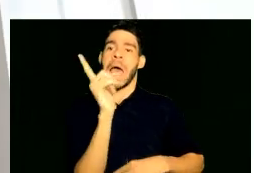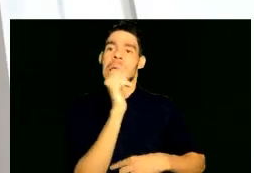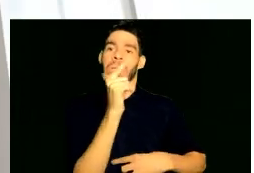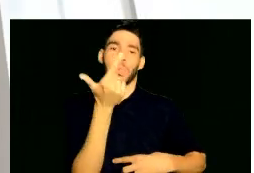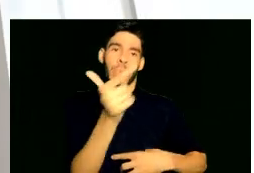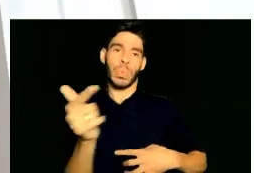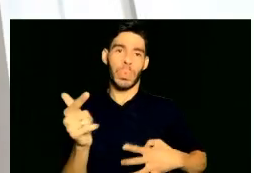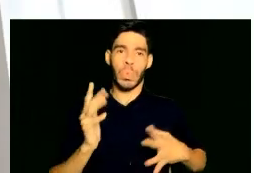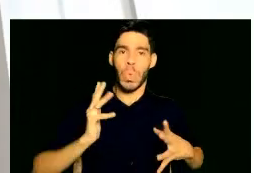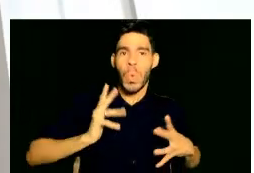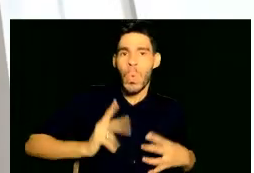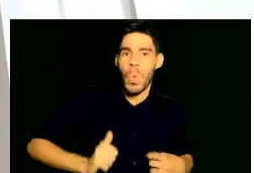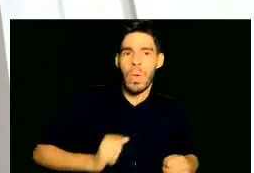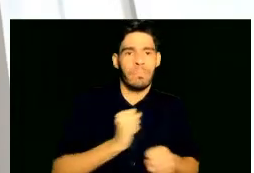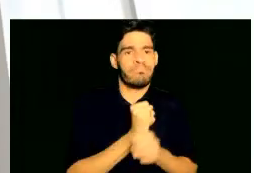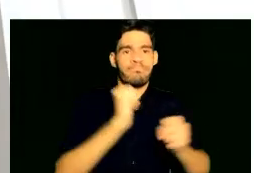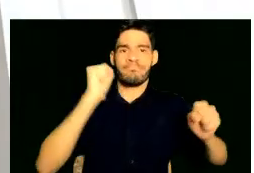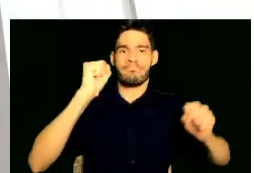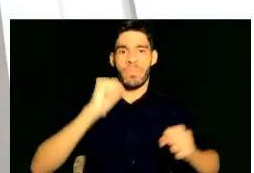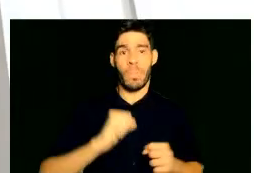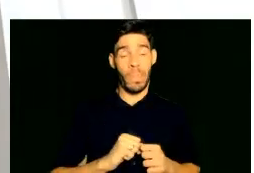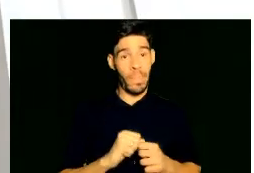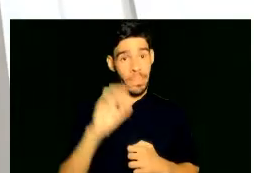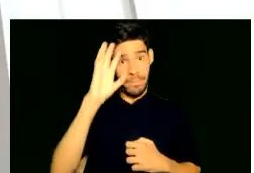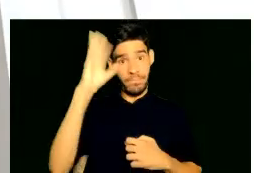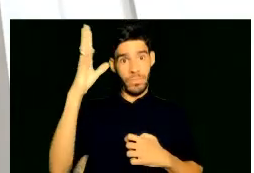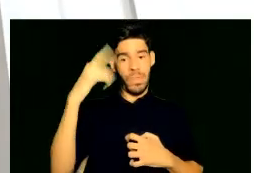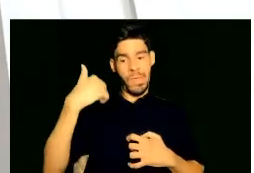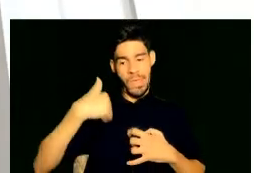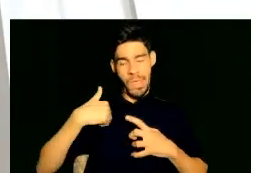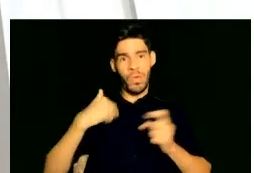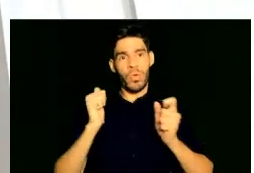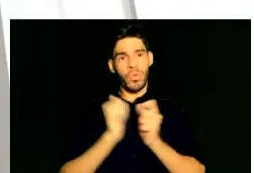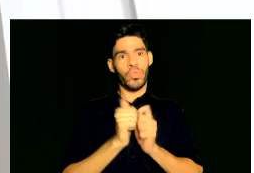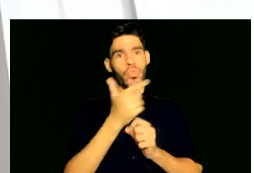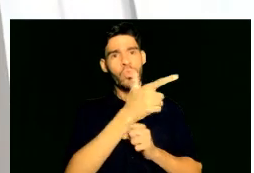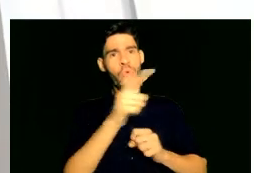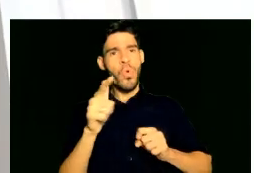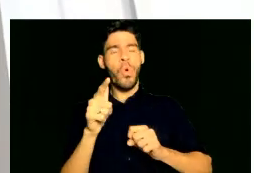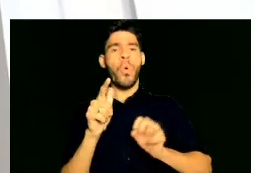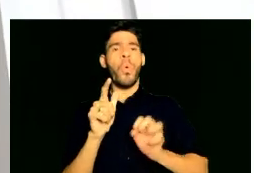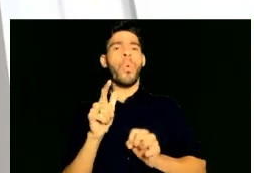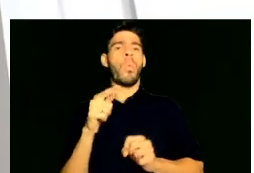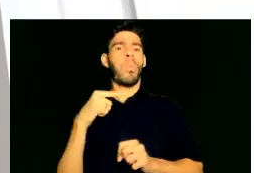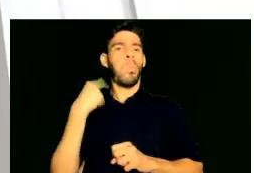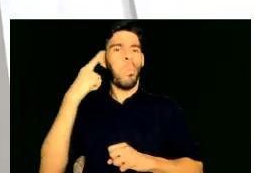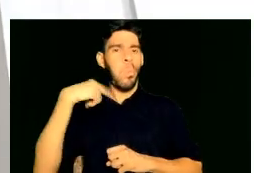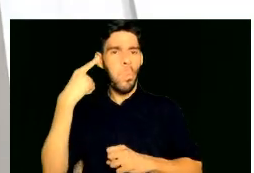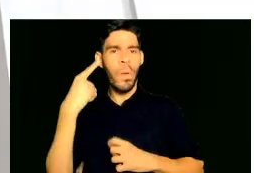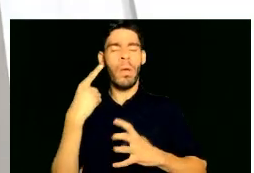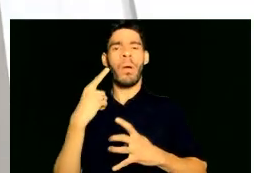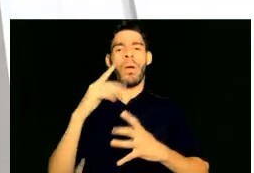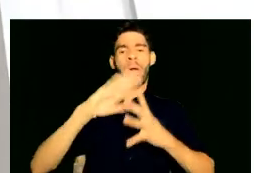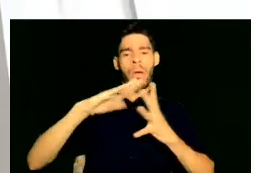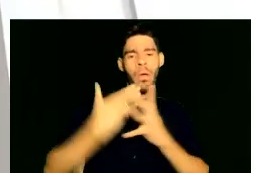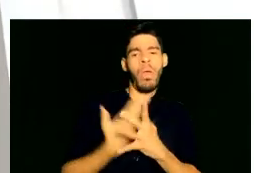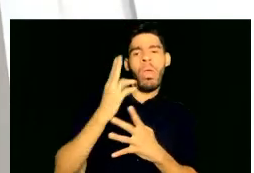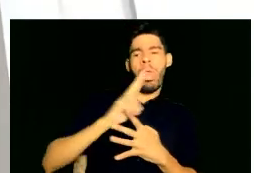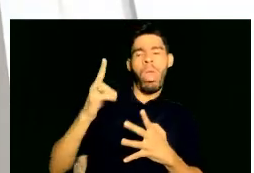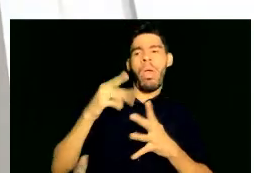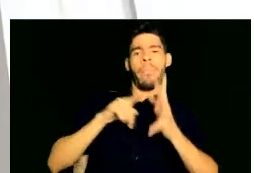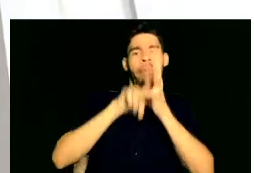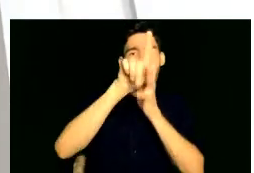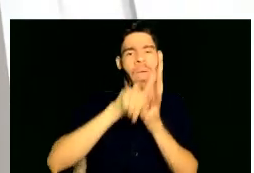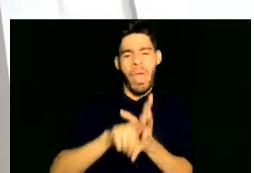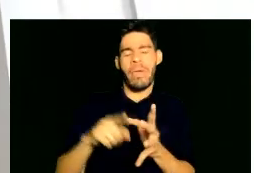água, energia ou itens de higiene. Nessas decisões que eu e outros colegas de outras universidades têm